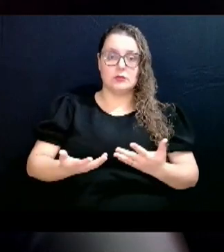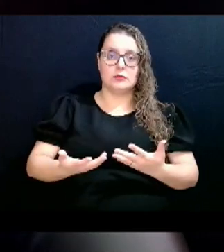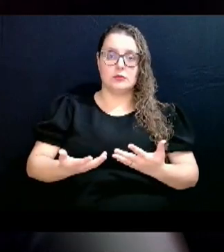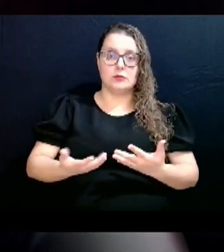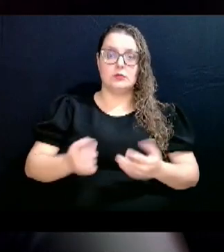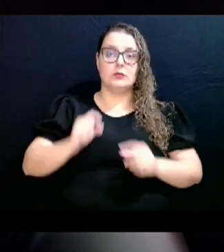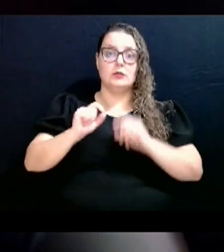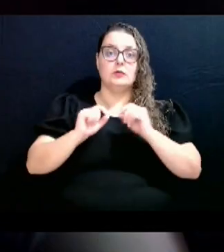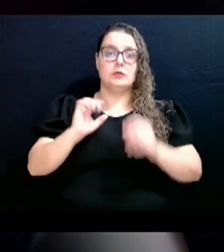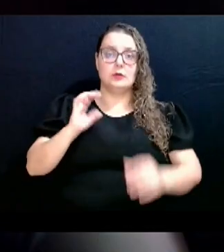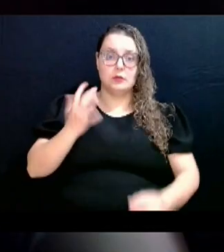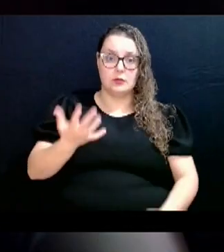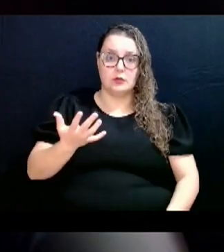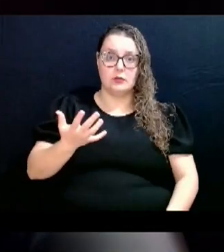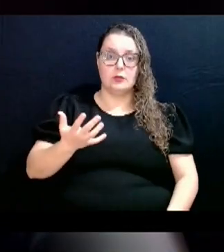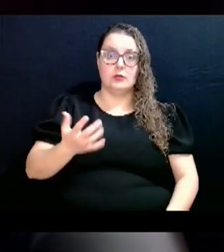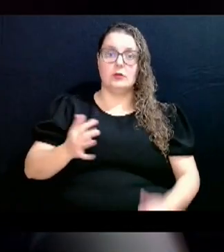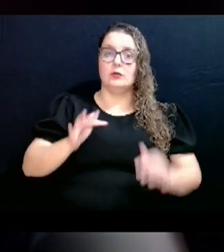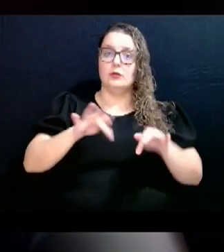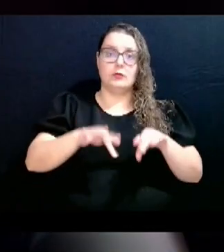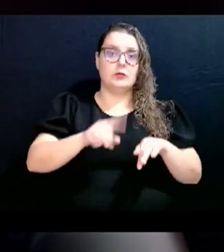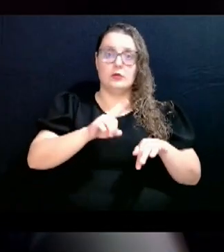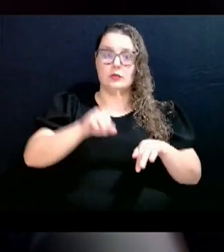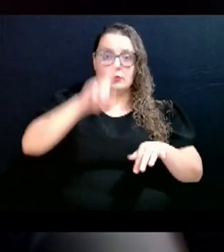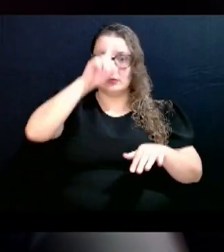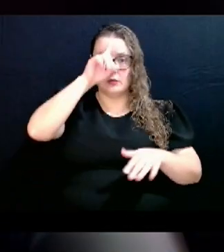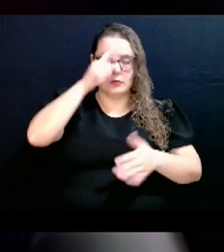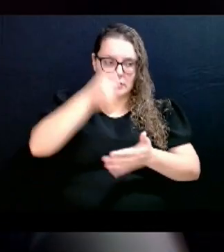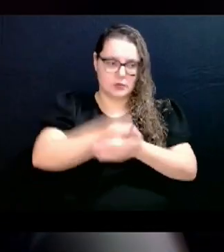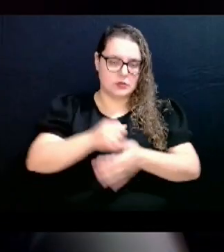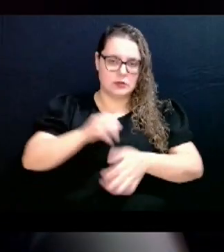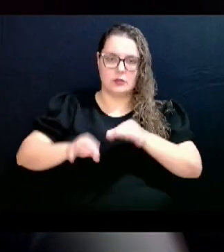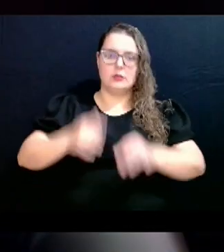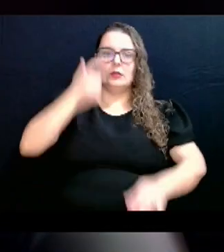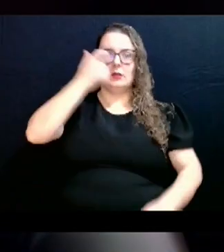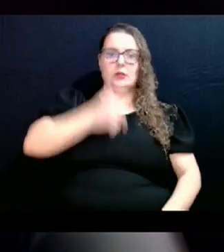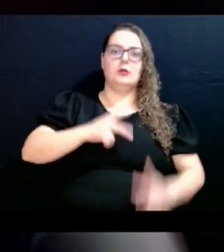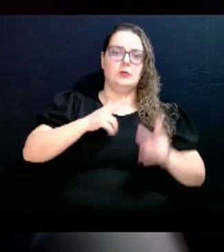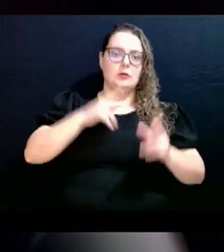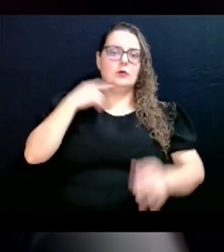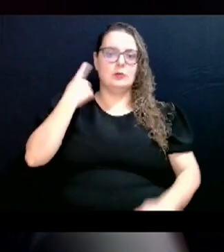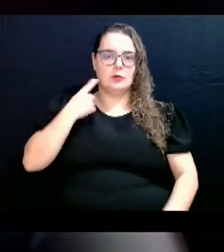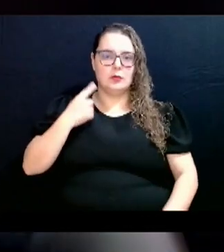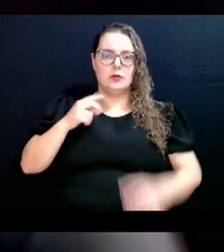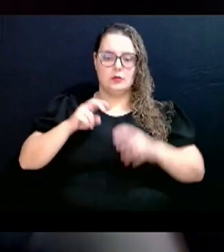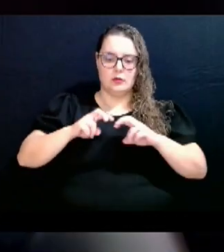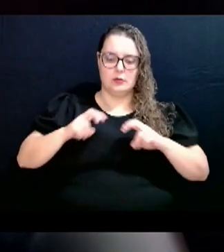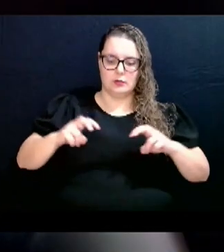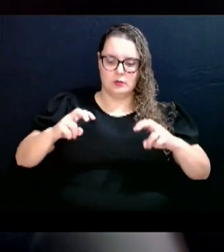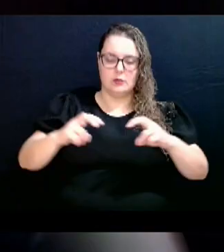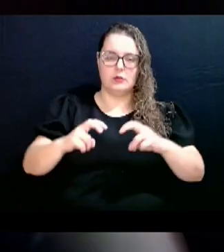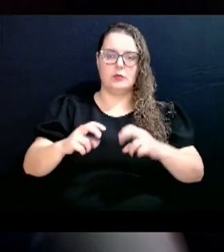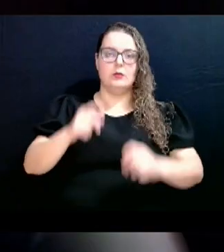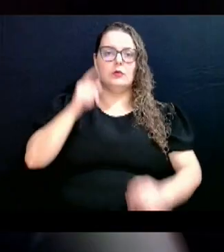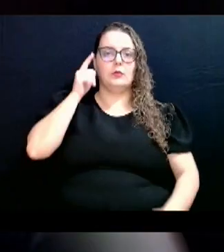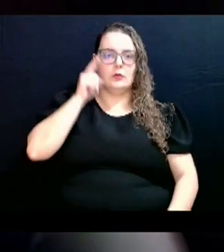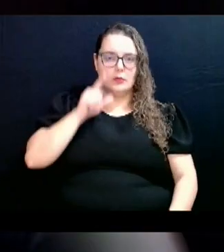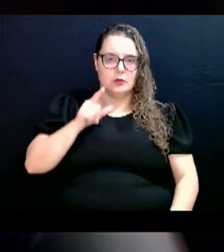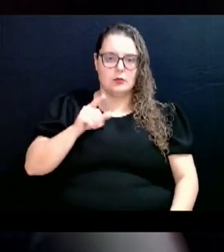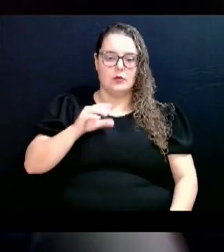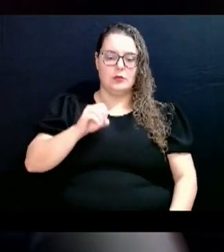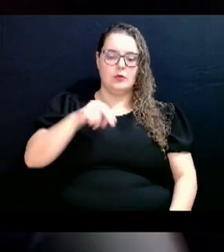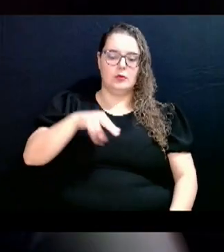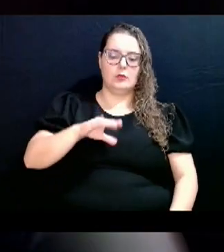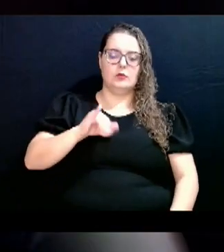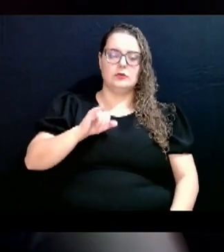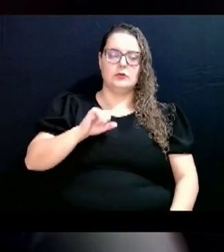No final não foi o juiz que decidiu, eu como advogada sentamos, conseguimos conciliar a família e hoje